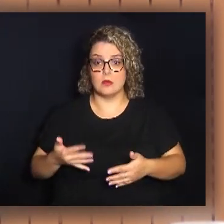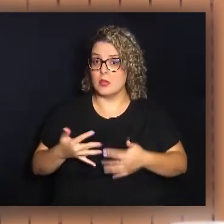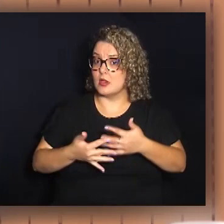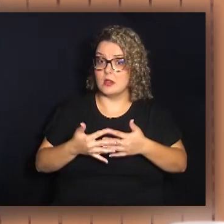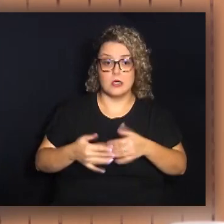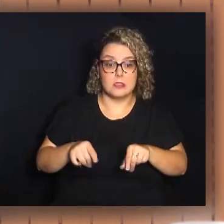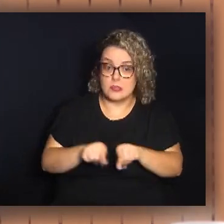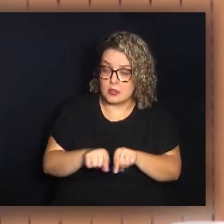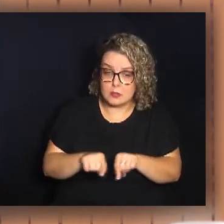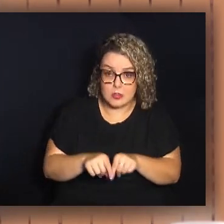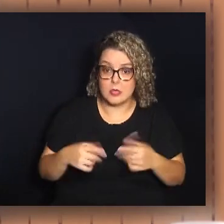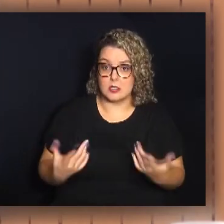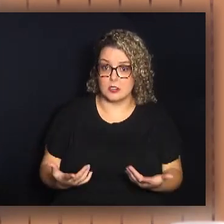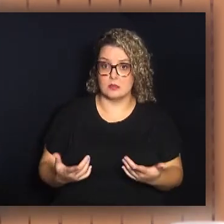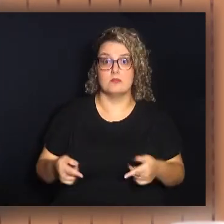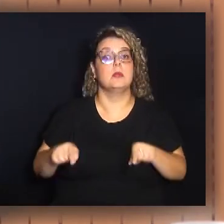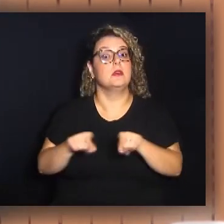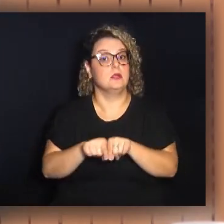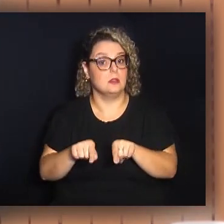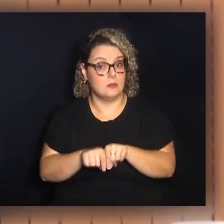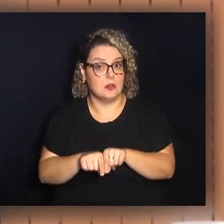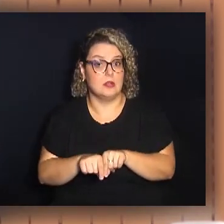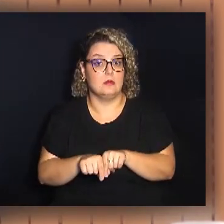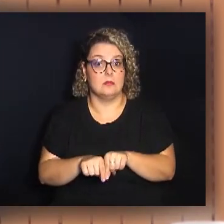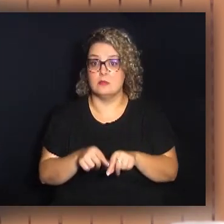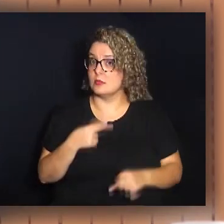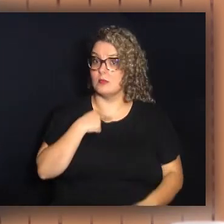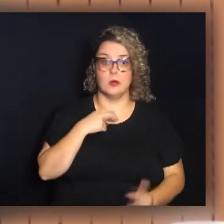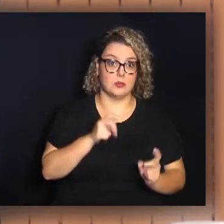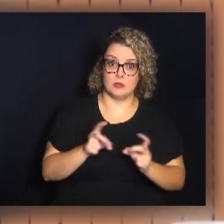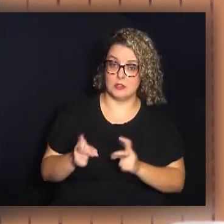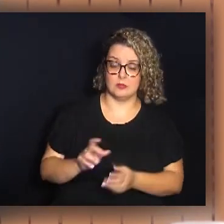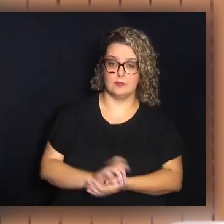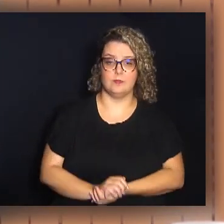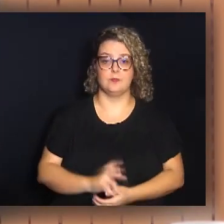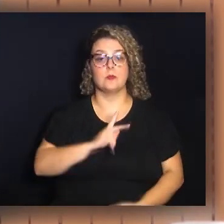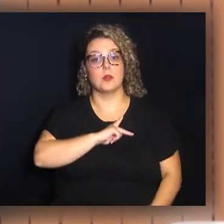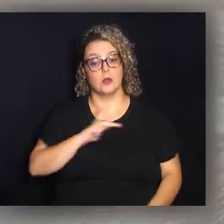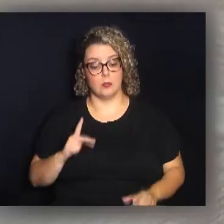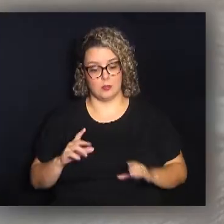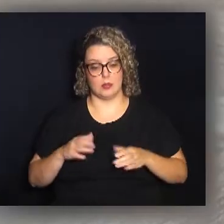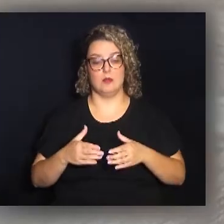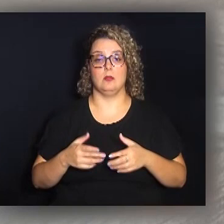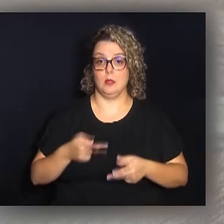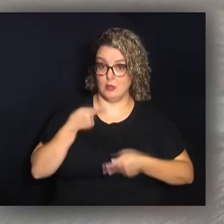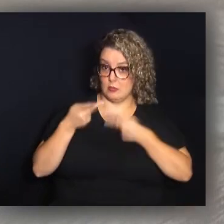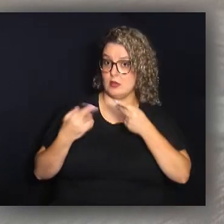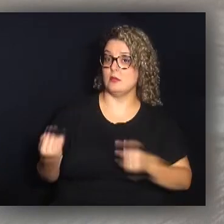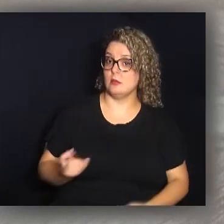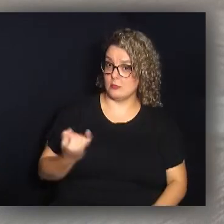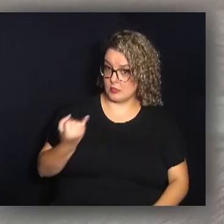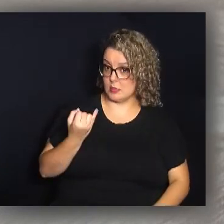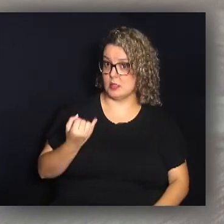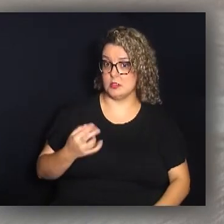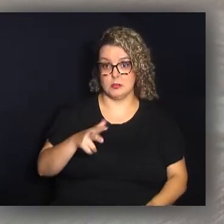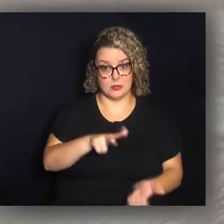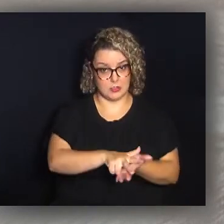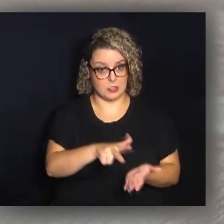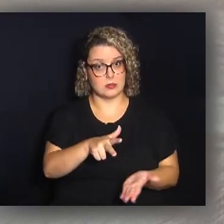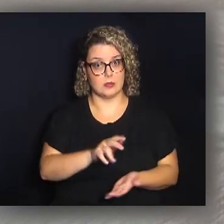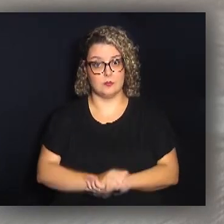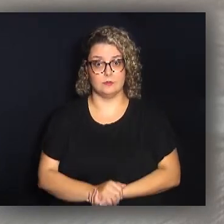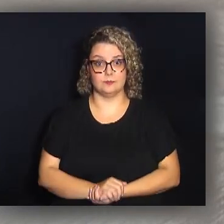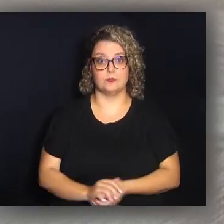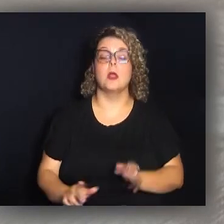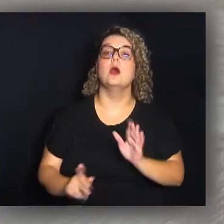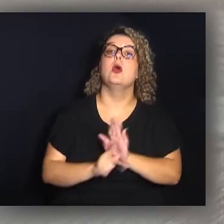deles hoje estão impedidos, inclusive, de se vender. O presidente da comissão destacou